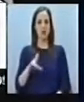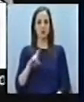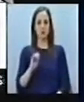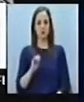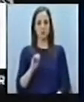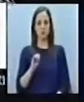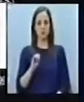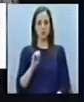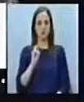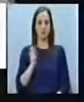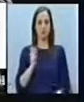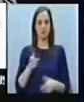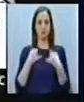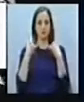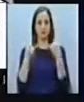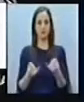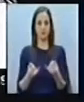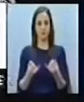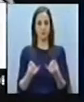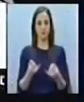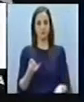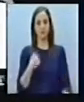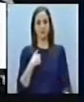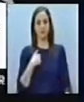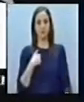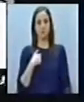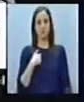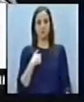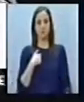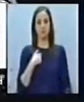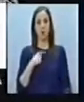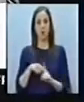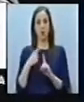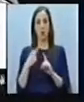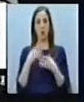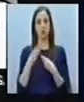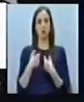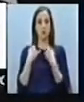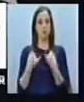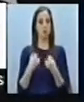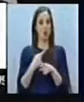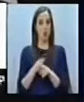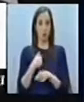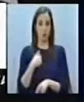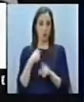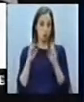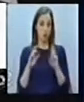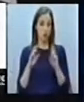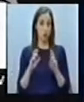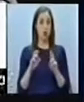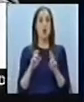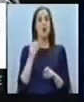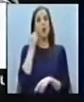próximos anos para mim já para o próximo orçamento será vermos como é que